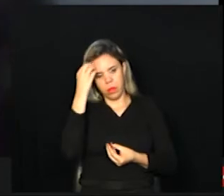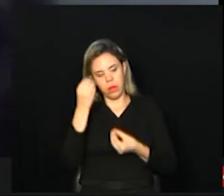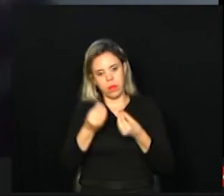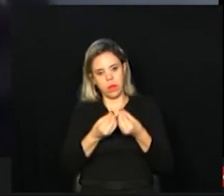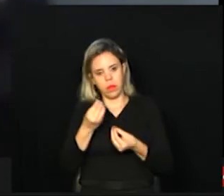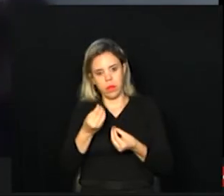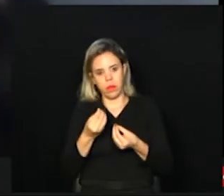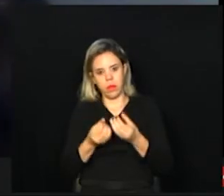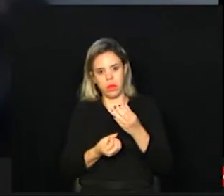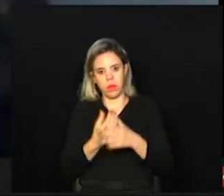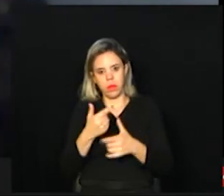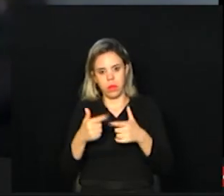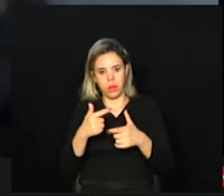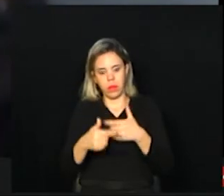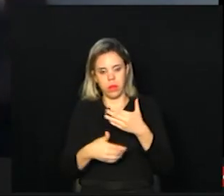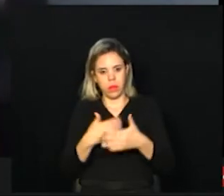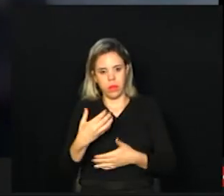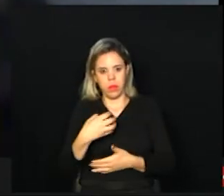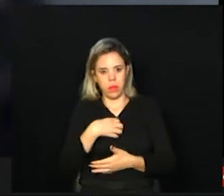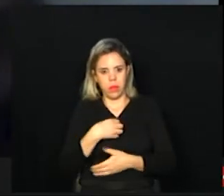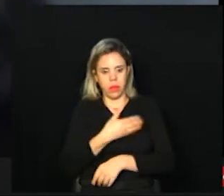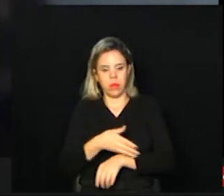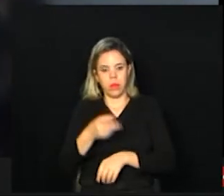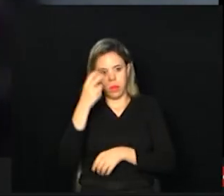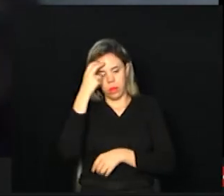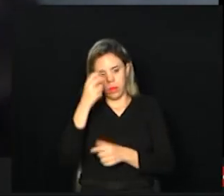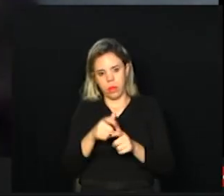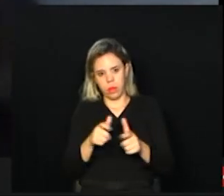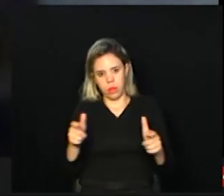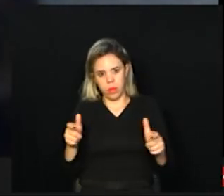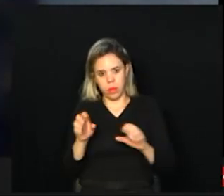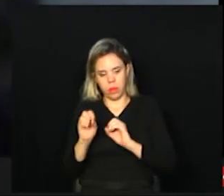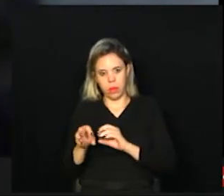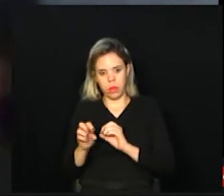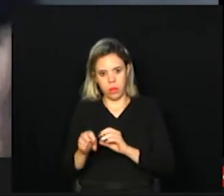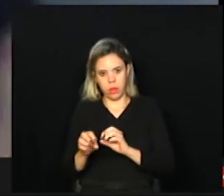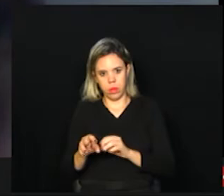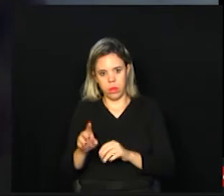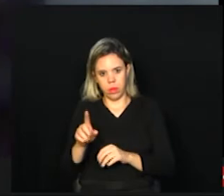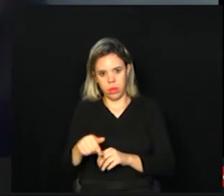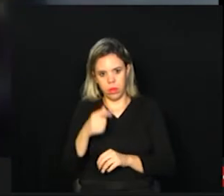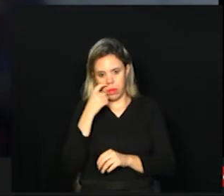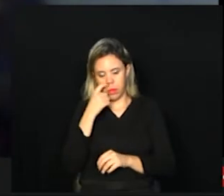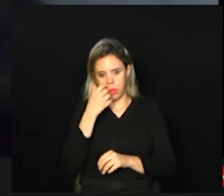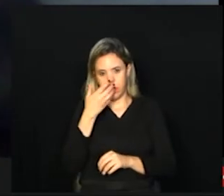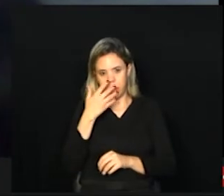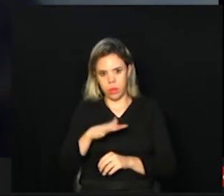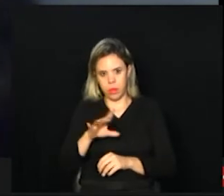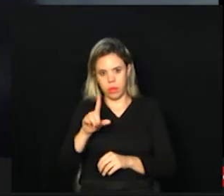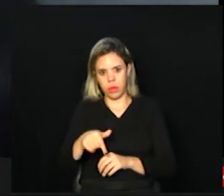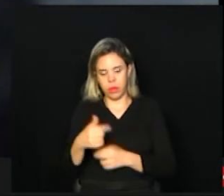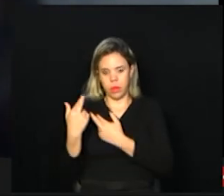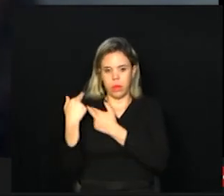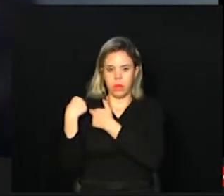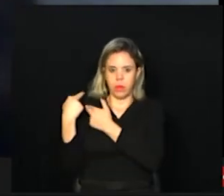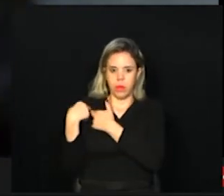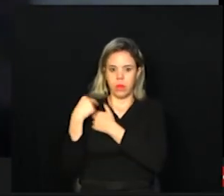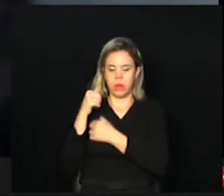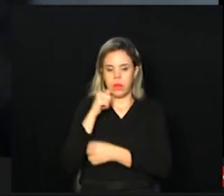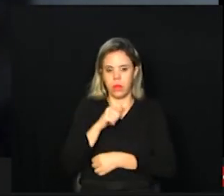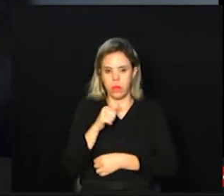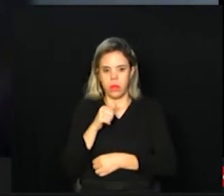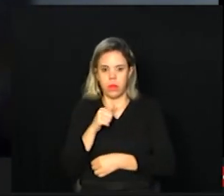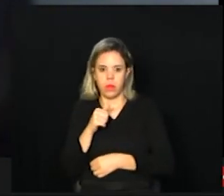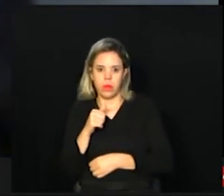dá esse processo da cultura, porque grande parte da educação das crianças estão na responsabilidade das